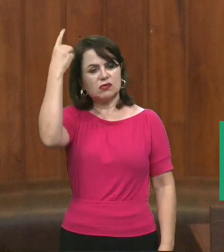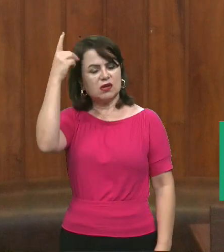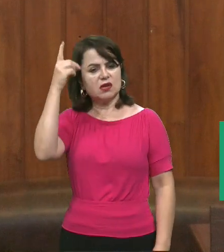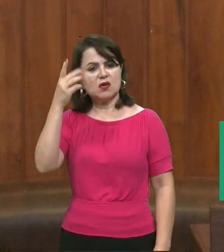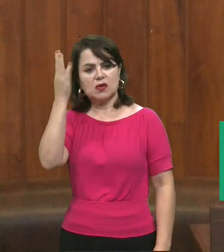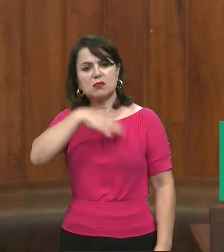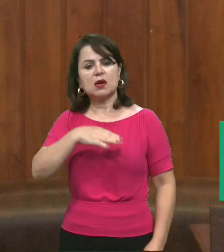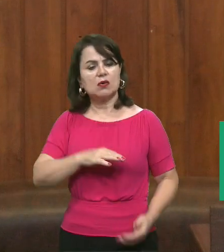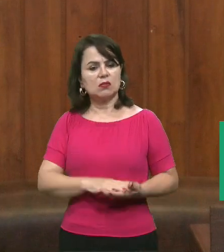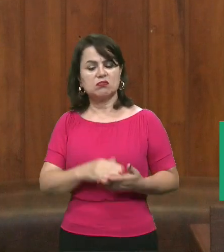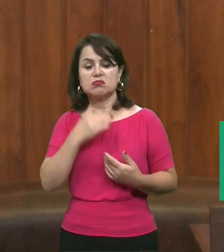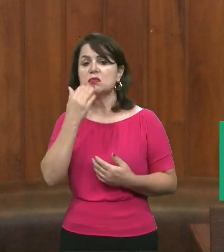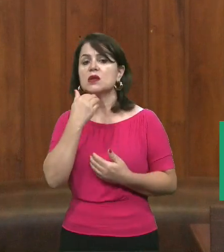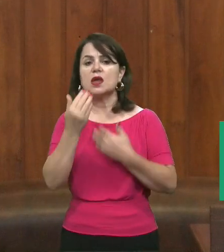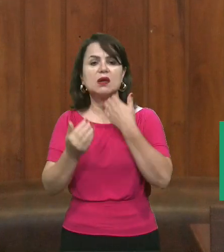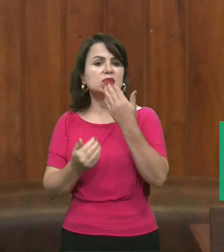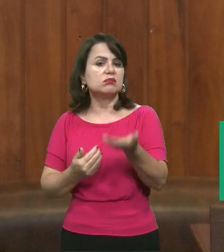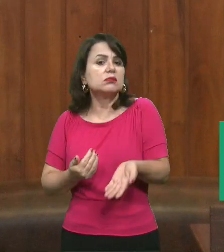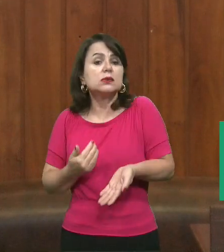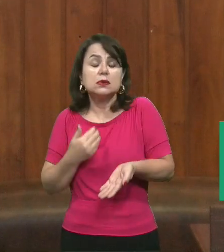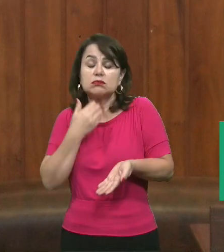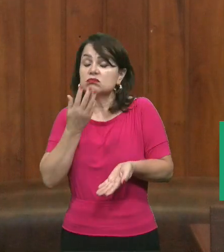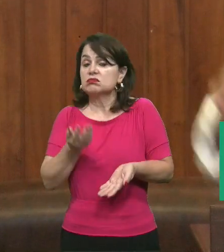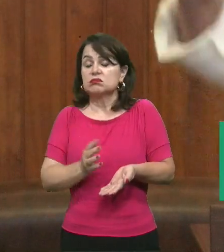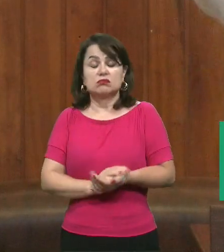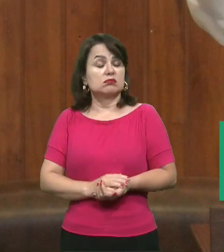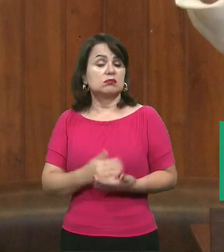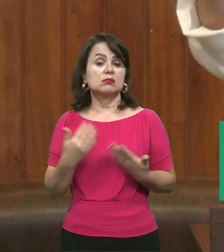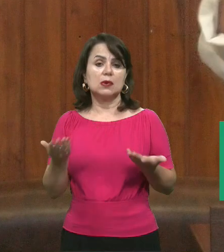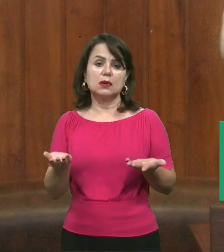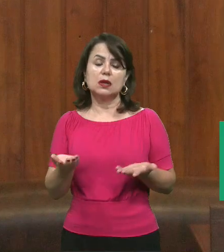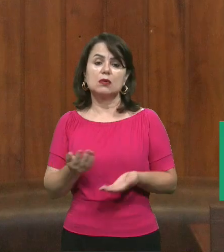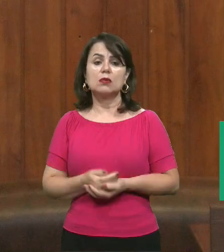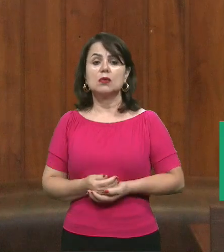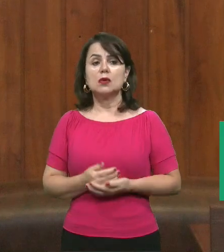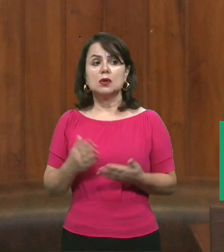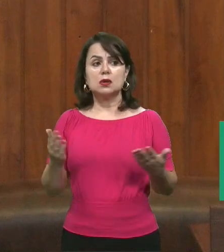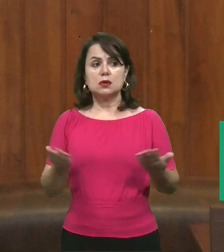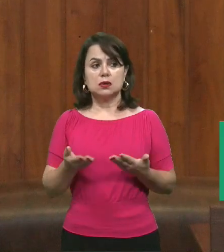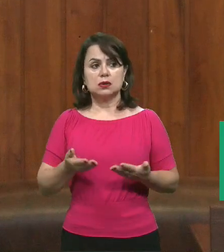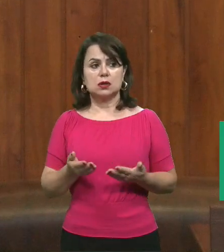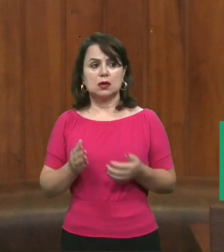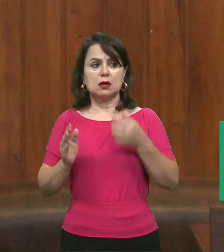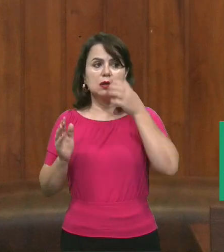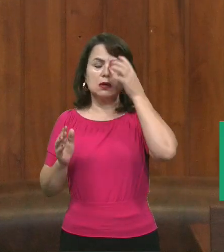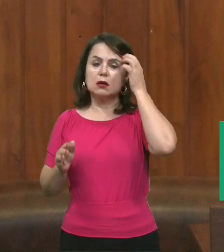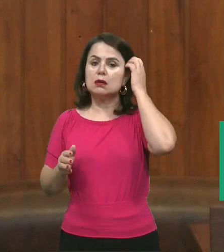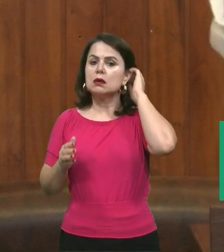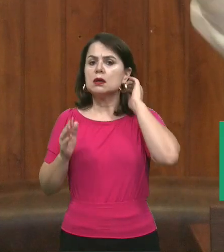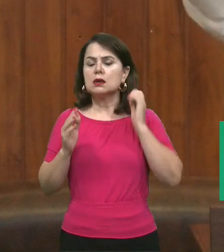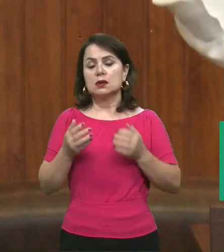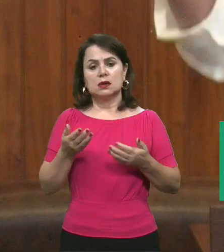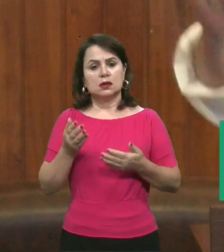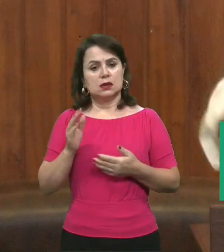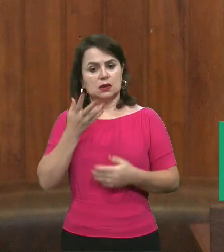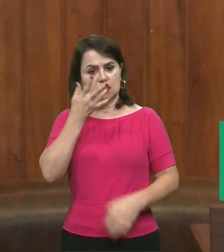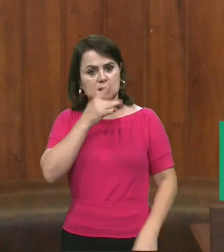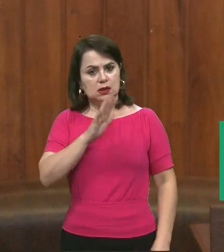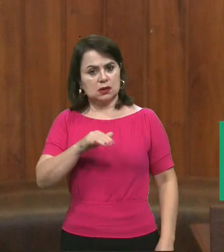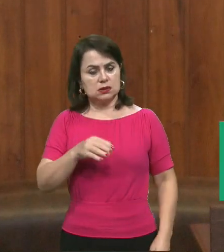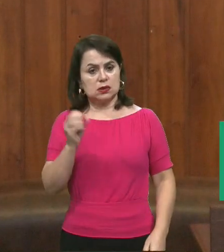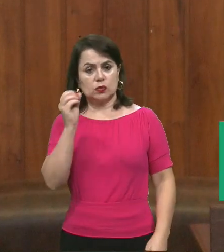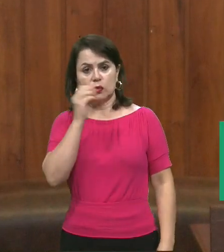está nem aí com isso aí. Pode cair o mundo. Nós tivemos agora a queimadura de duas crianças lá da Zona